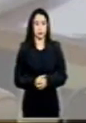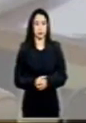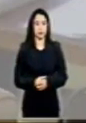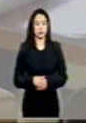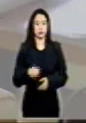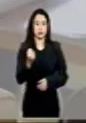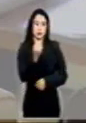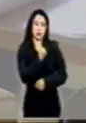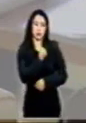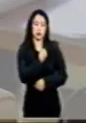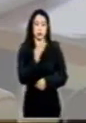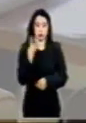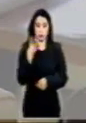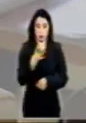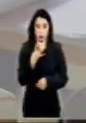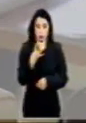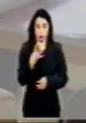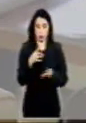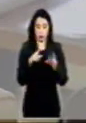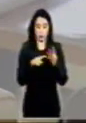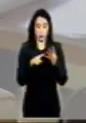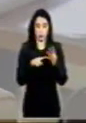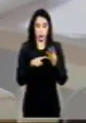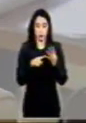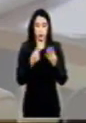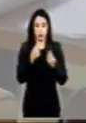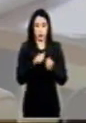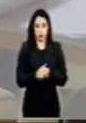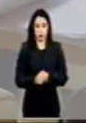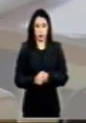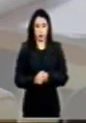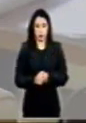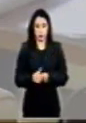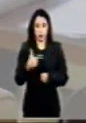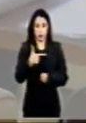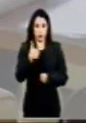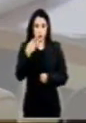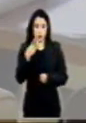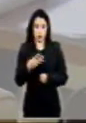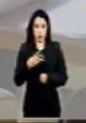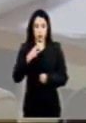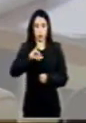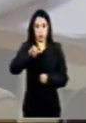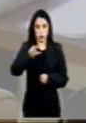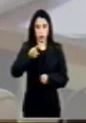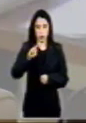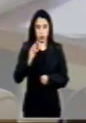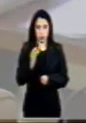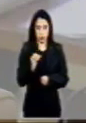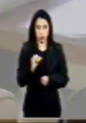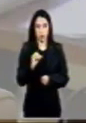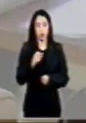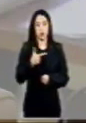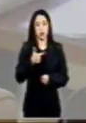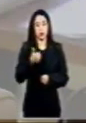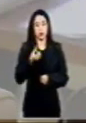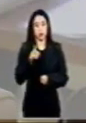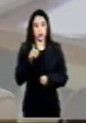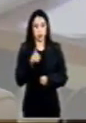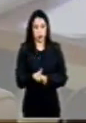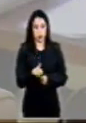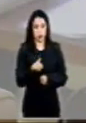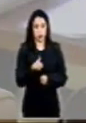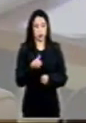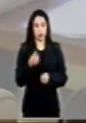4. Fato número 4. Em 23 de junho de 2016, em cumprimento de